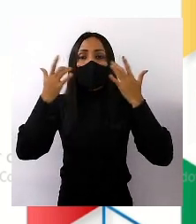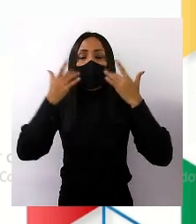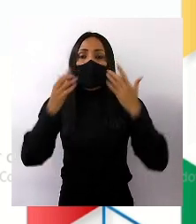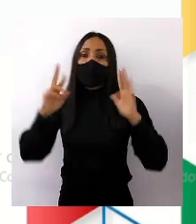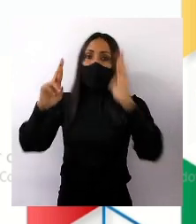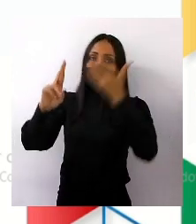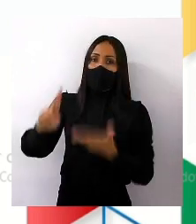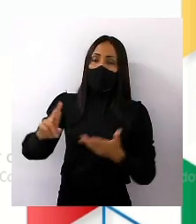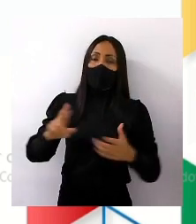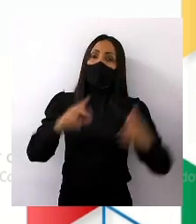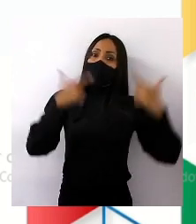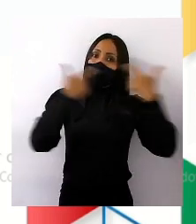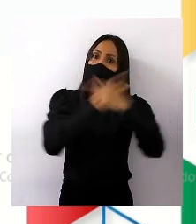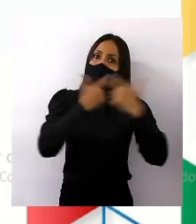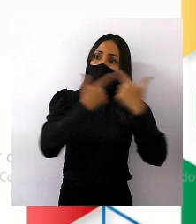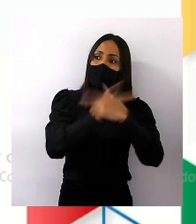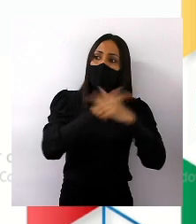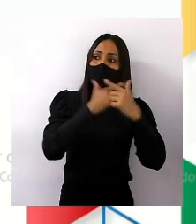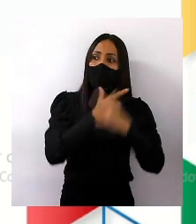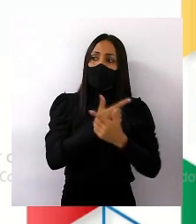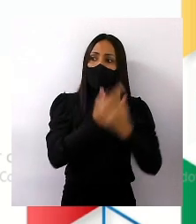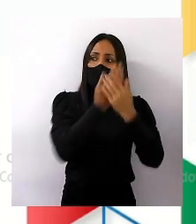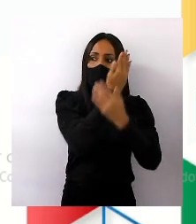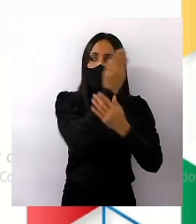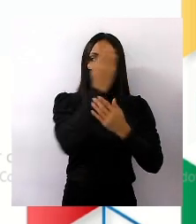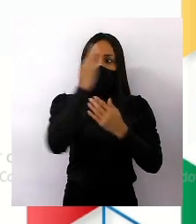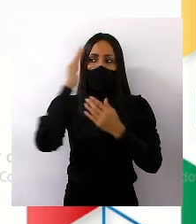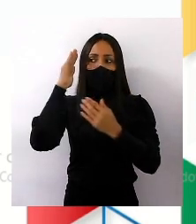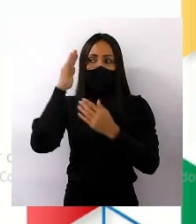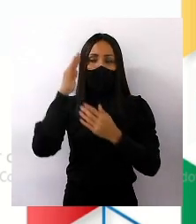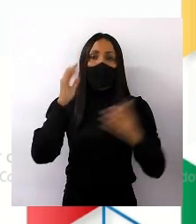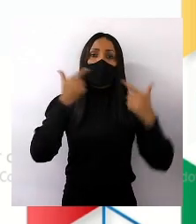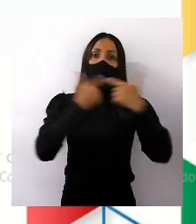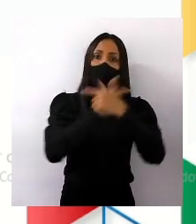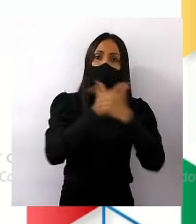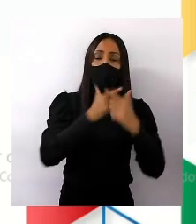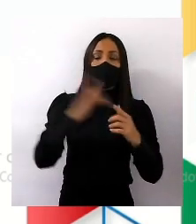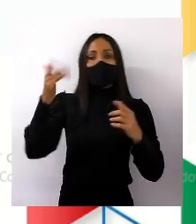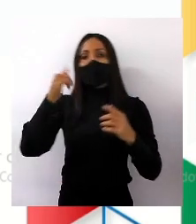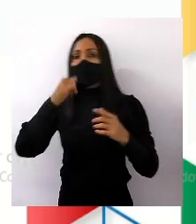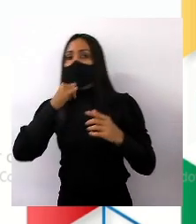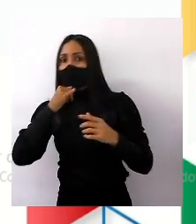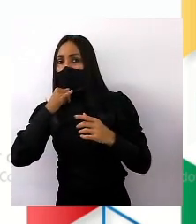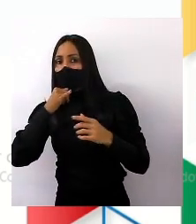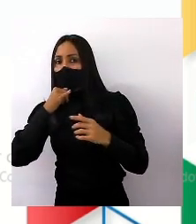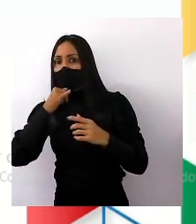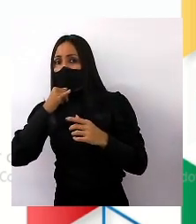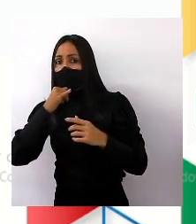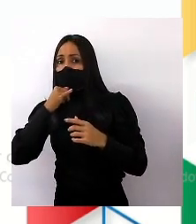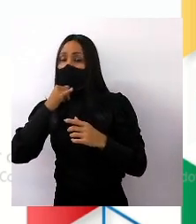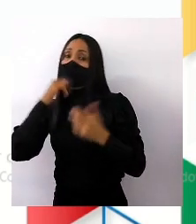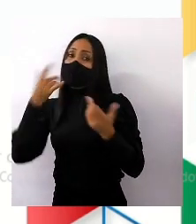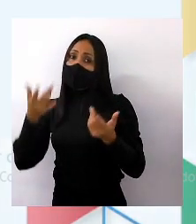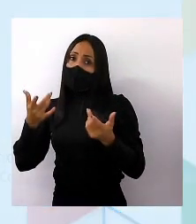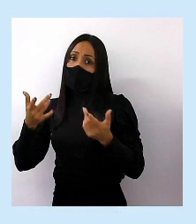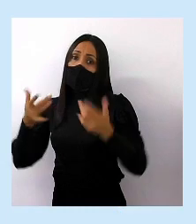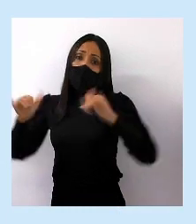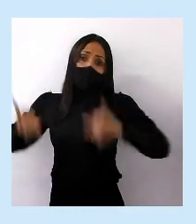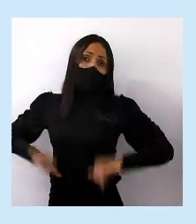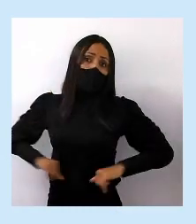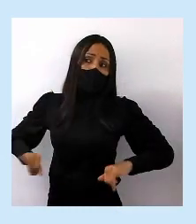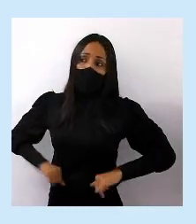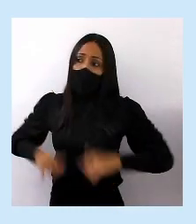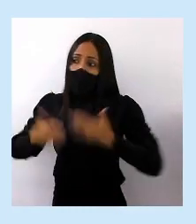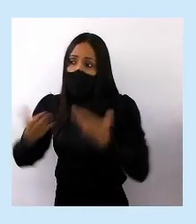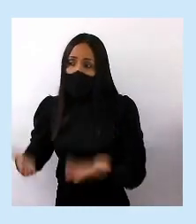a alegria, ela é a máscara que traz a comédia e a máscara triste é a tragédia. E é isso mesmo, gente. O gênero dramático,